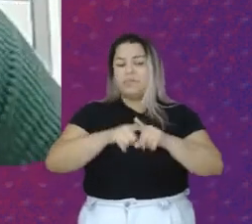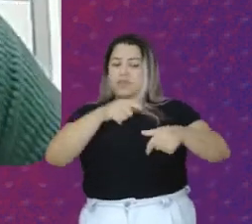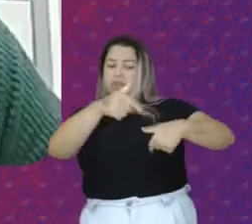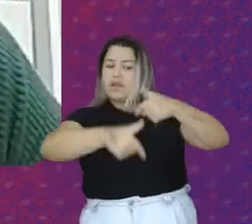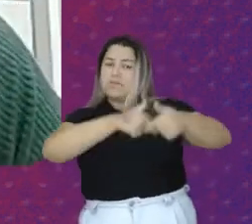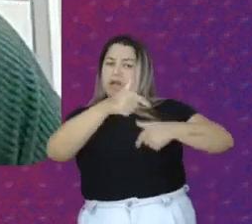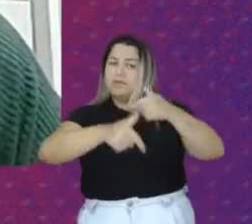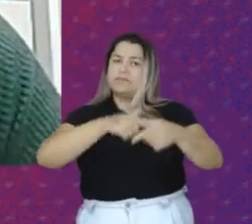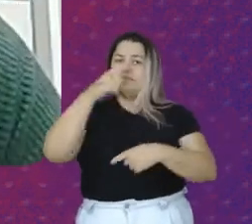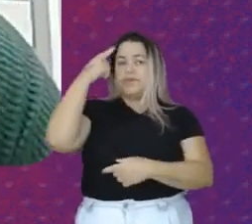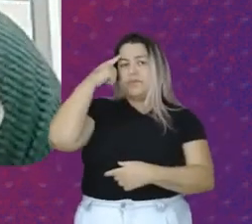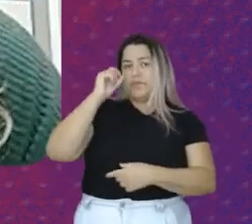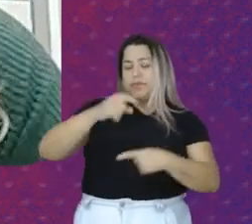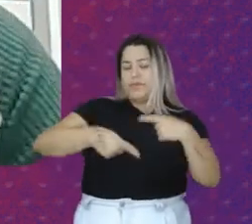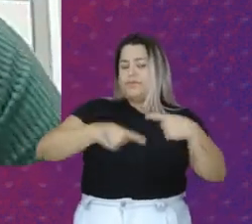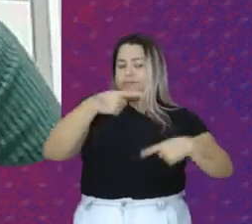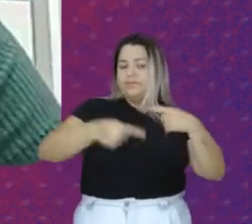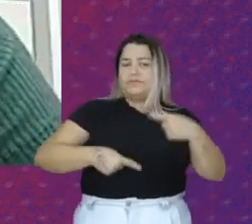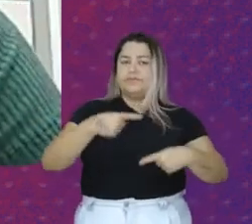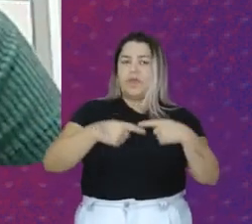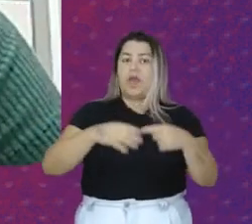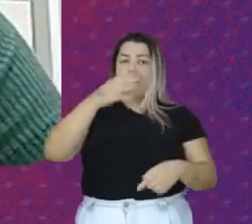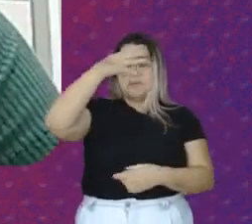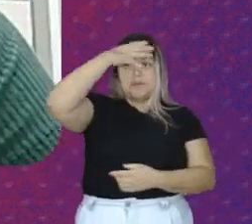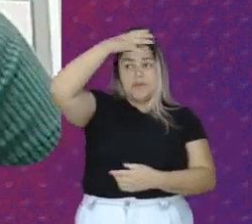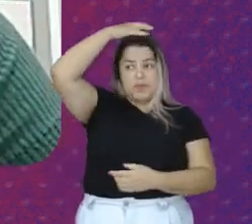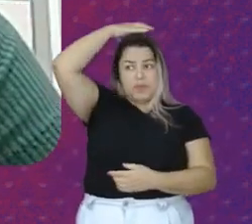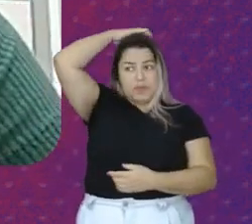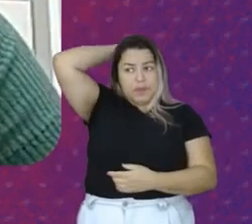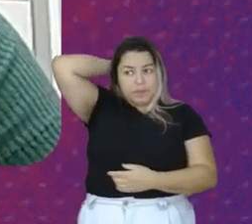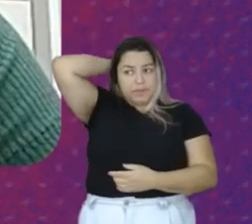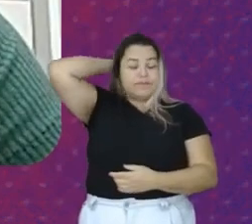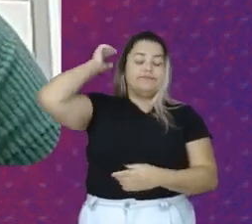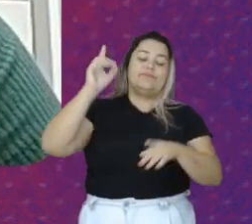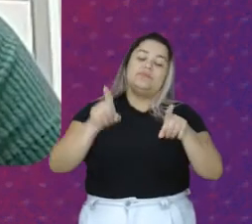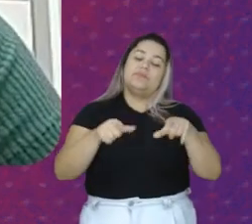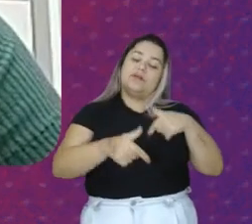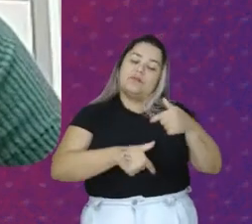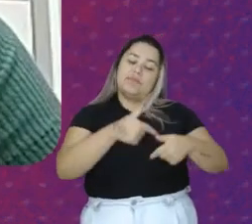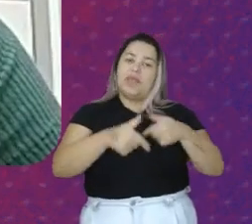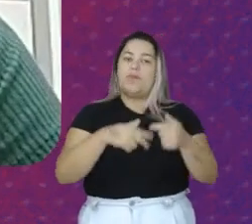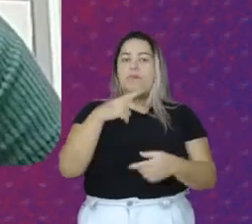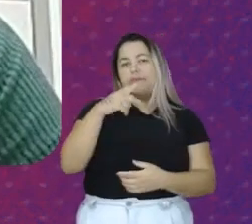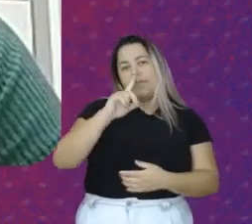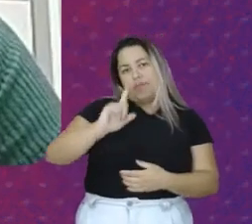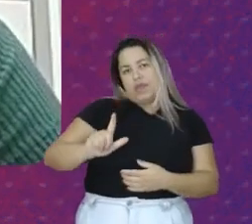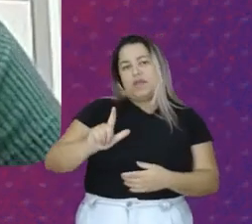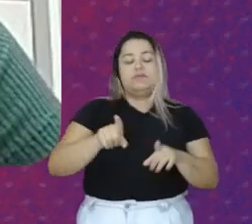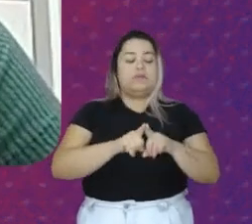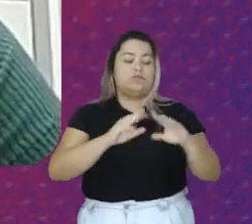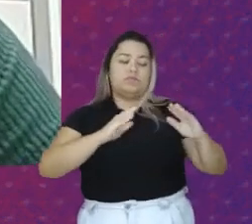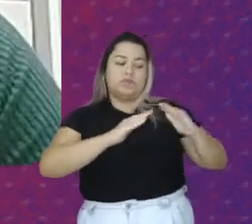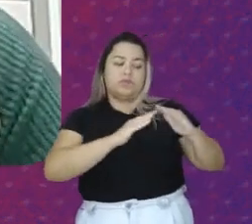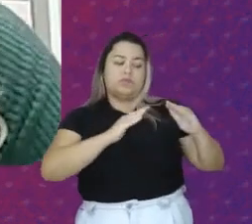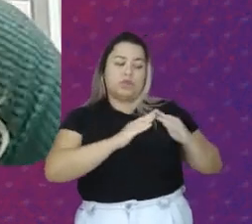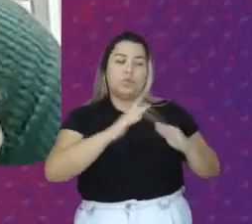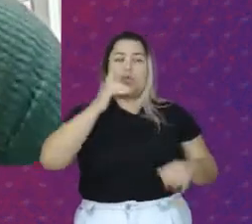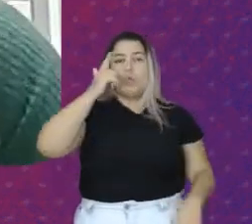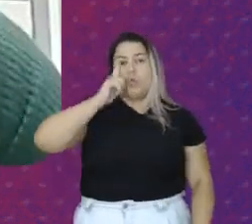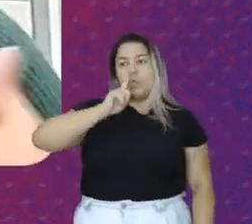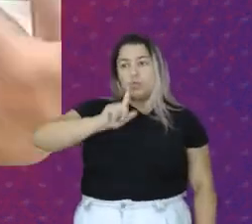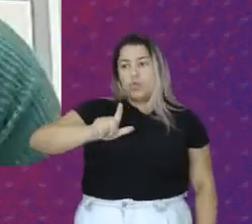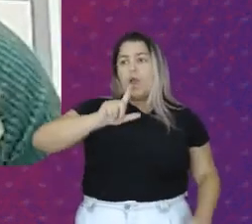trabalhando, pensando políticas assim como a nossa querida Benê, né? Trabalhou o PL das domésticas, né, que a gente conseguiu